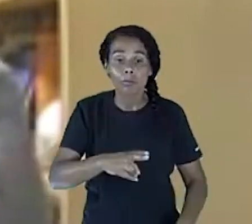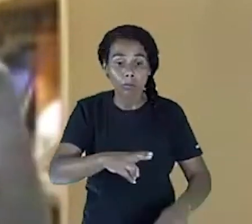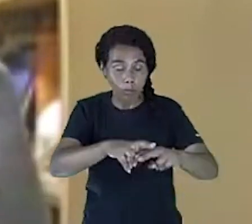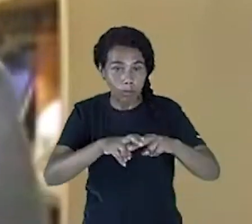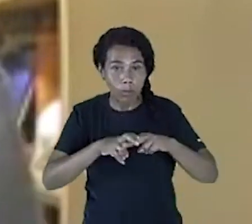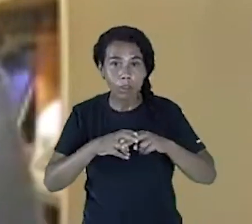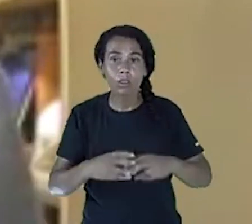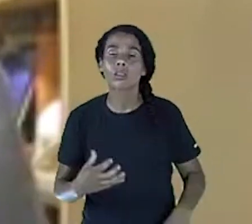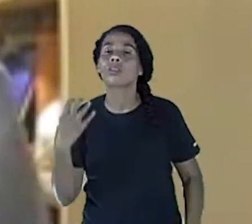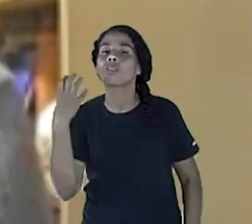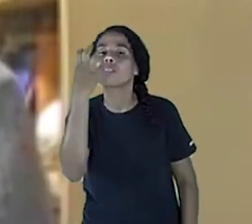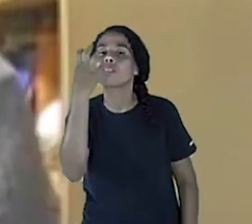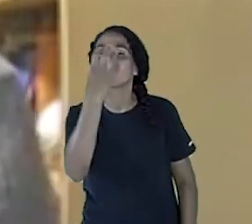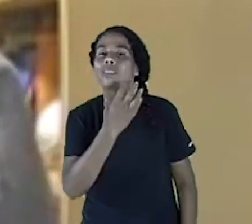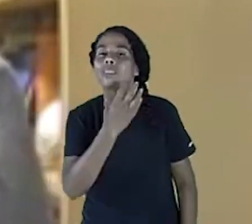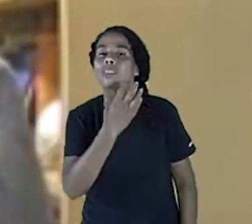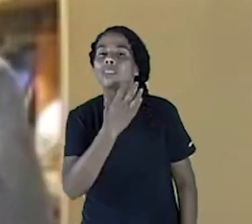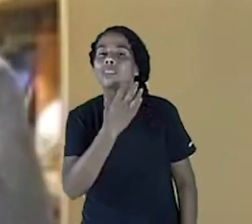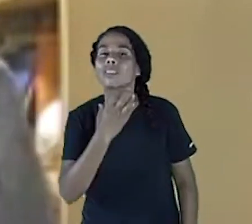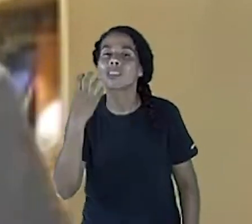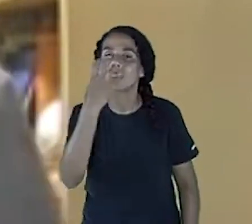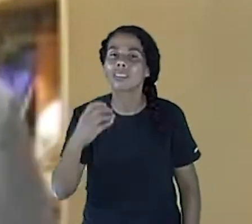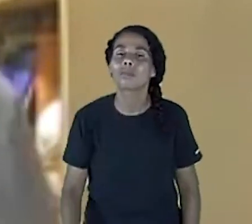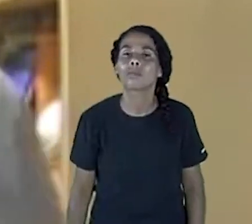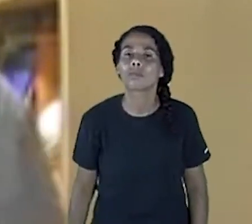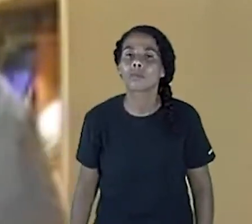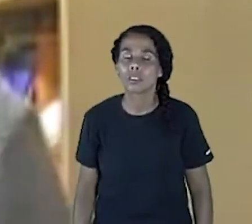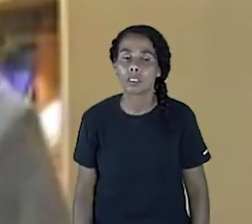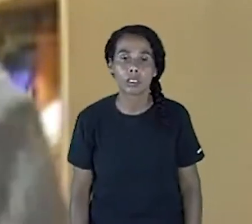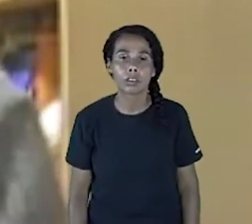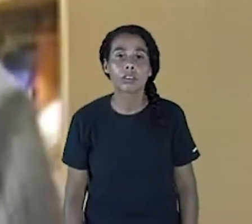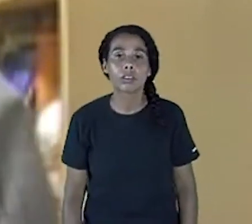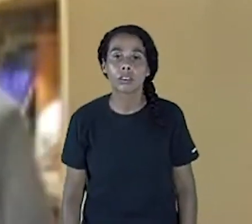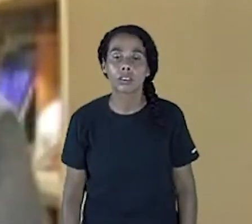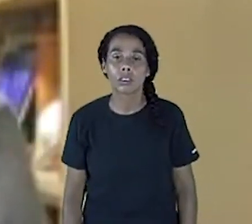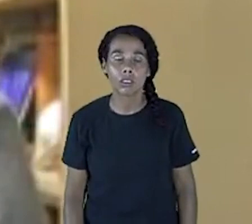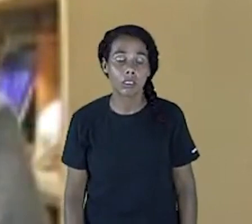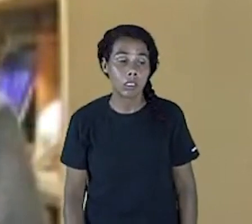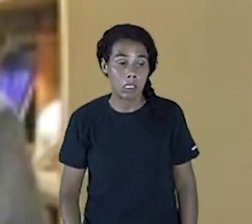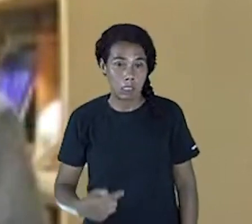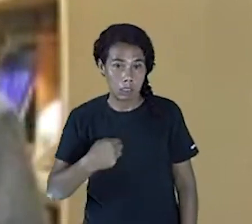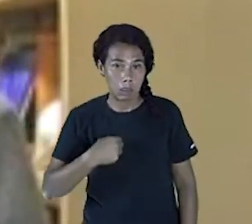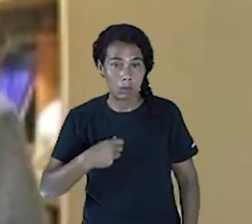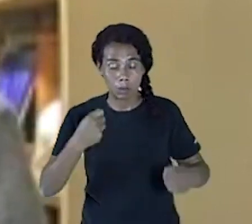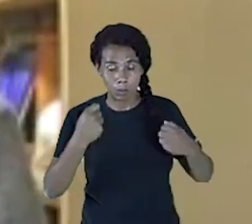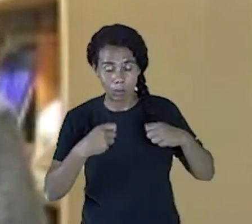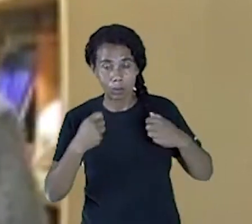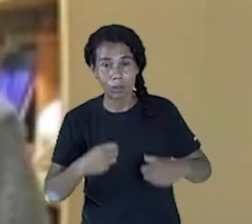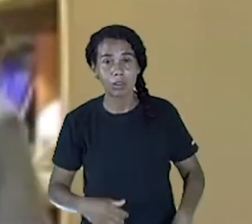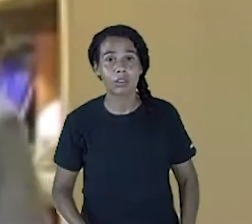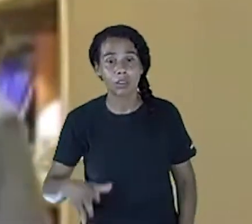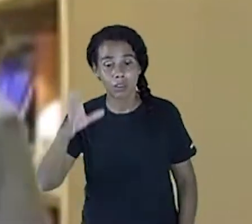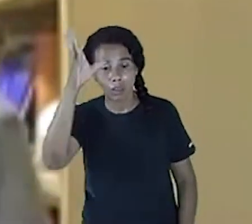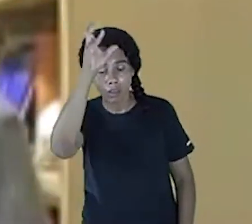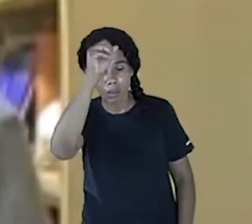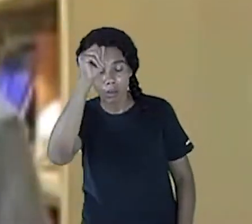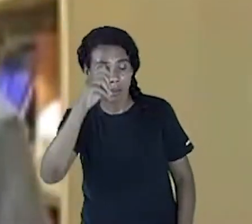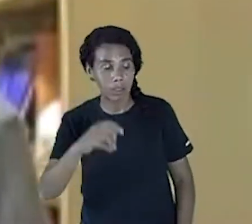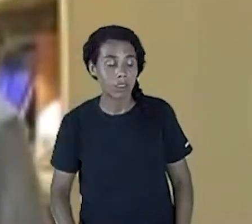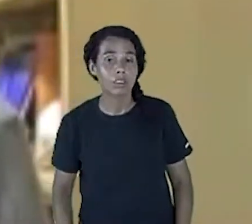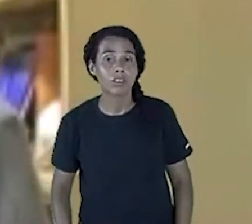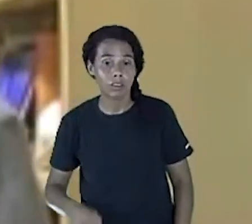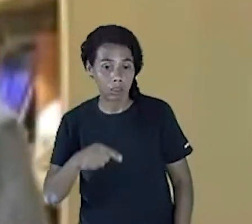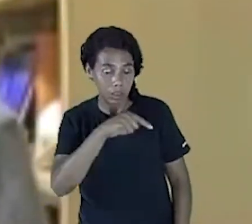Eu preciso aprender a só ser, né? Como ele diz, é só o coração dizer não quando a mente tenta nos levar